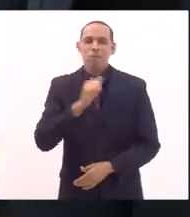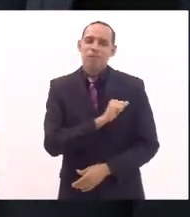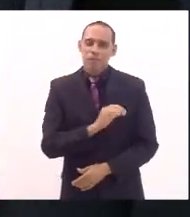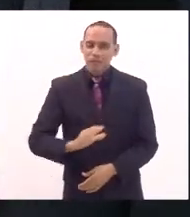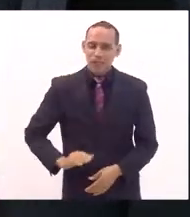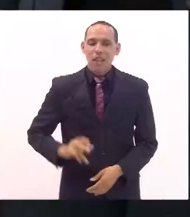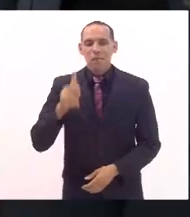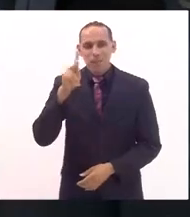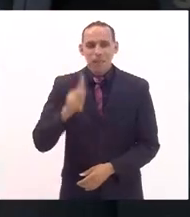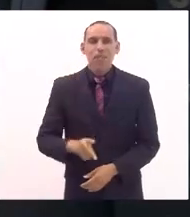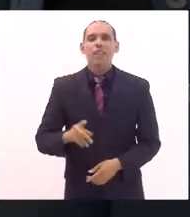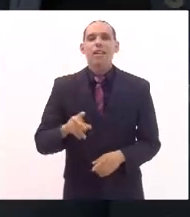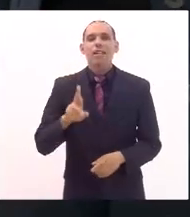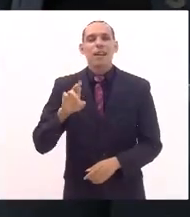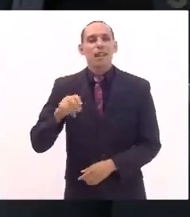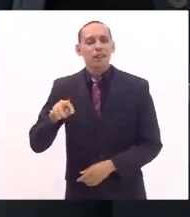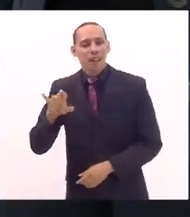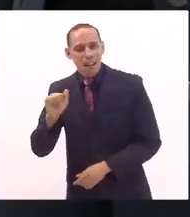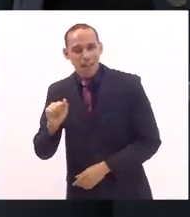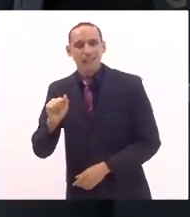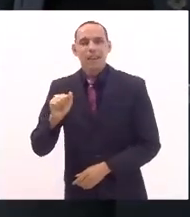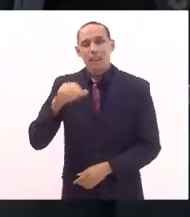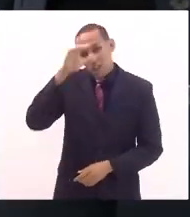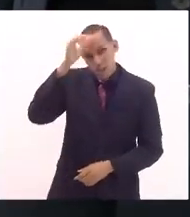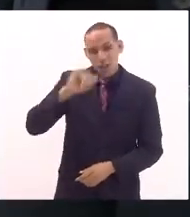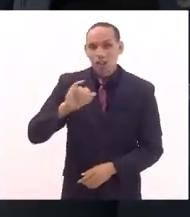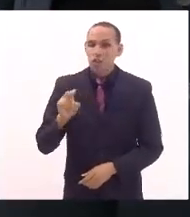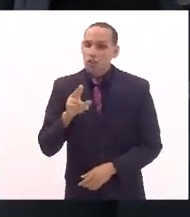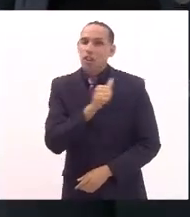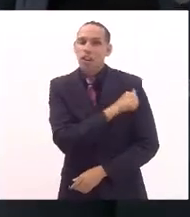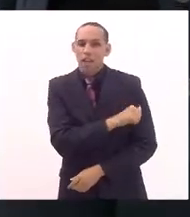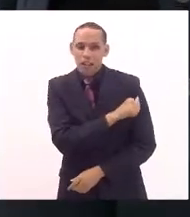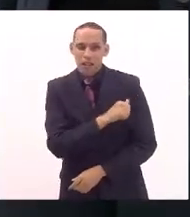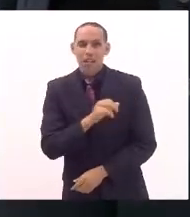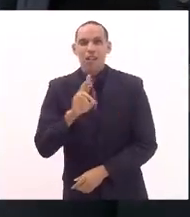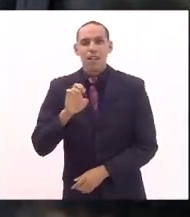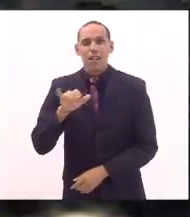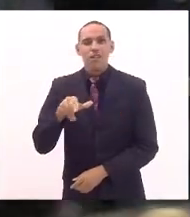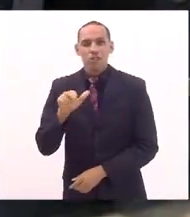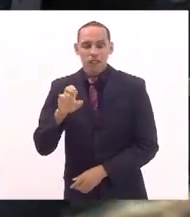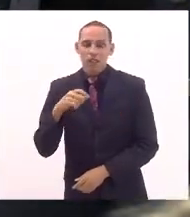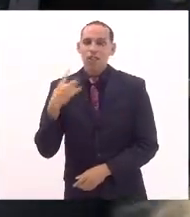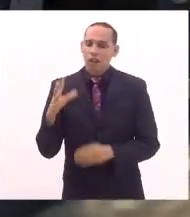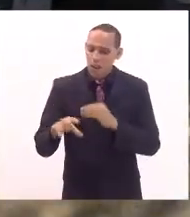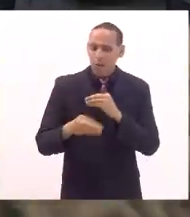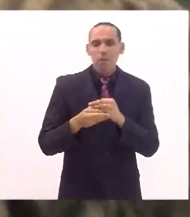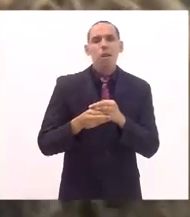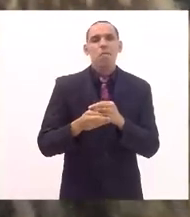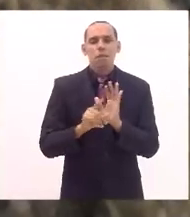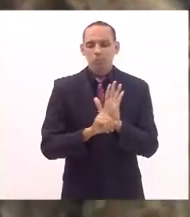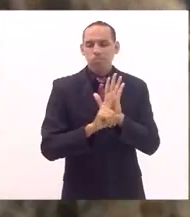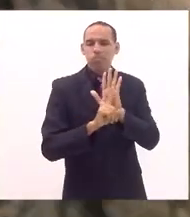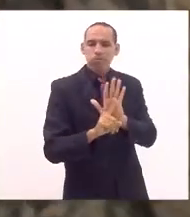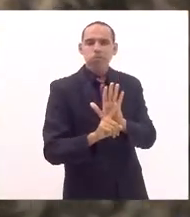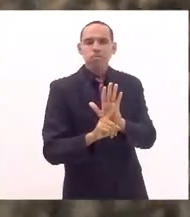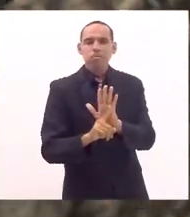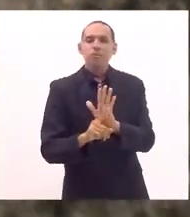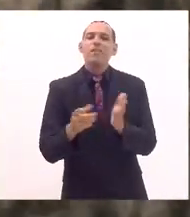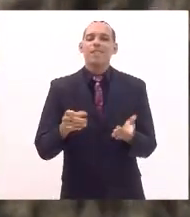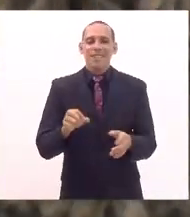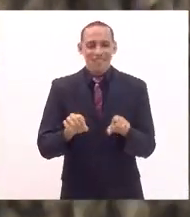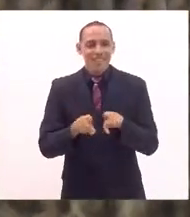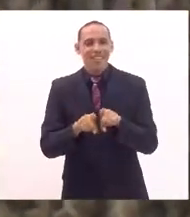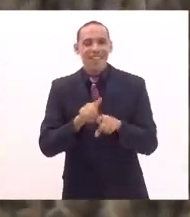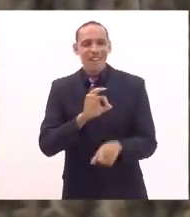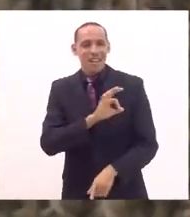sensibilidade Renata Caju Rejane de nos ajudar a dar celeridade à implementação dessa frente de Marta